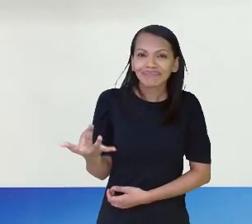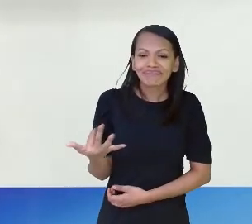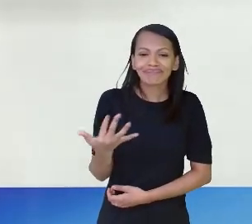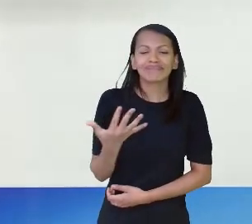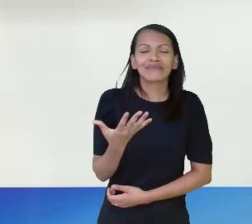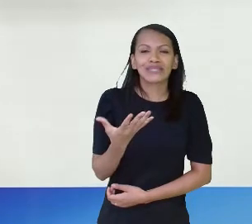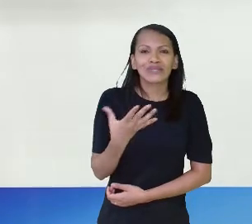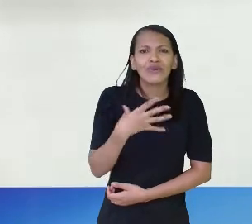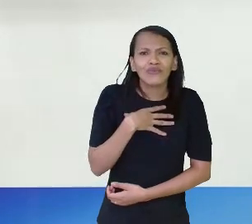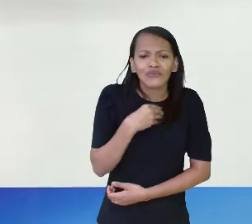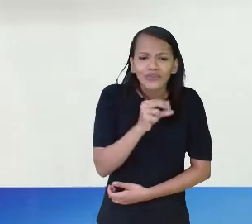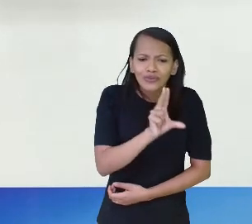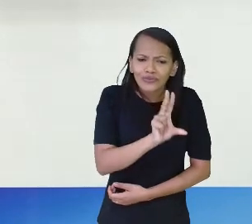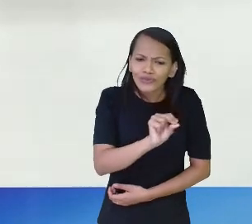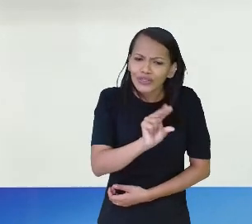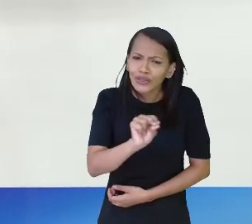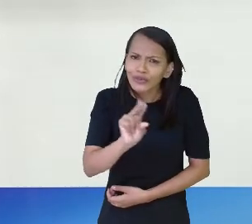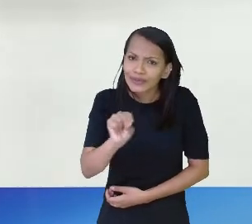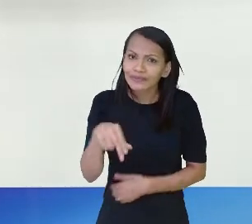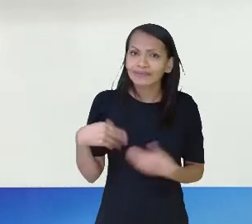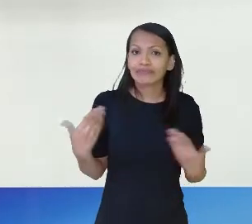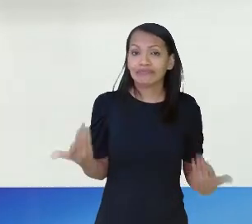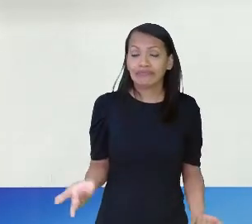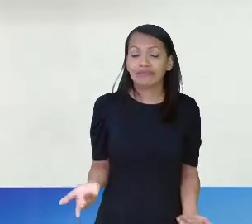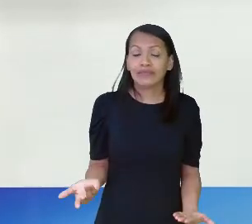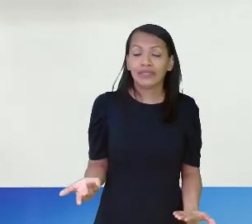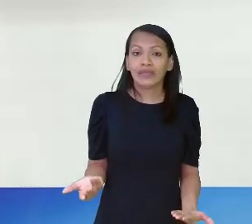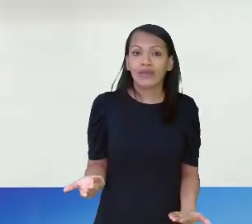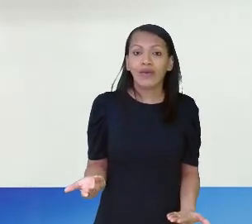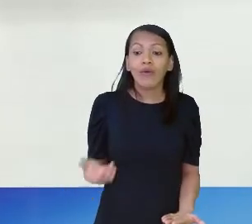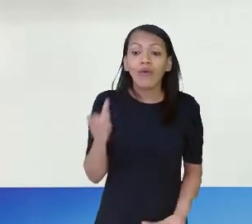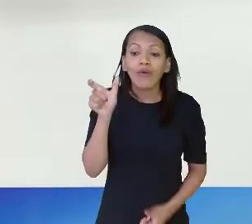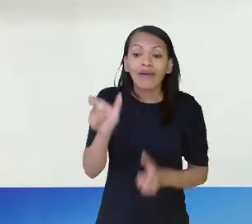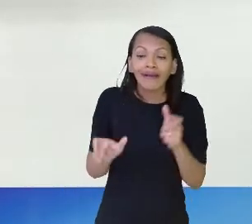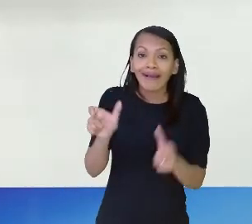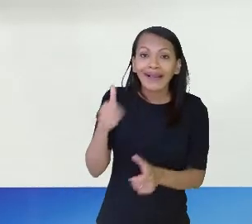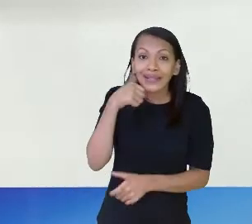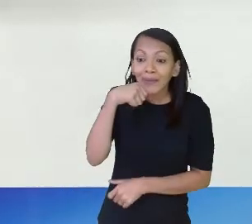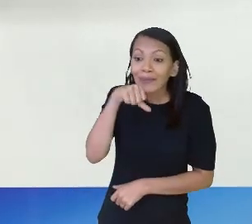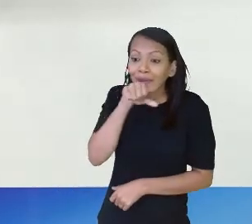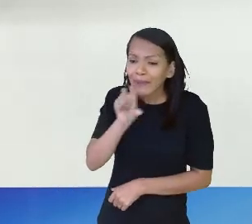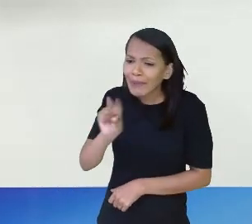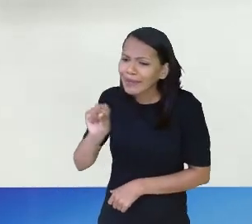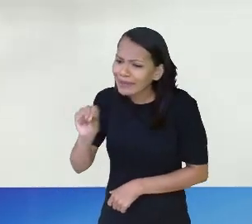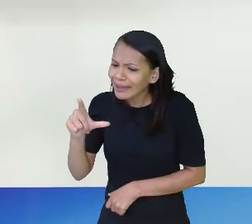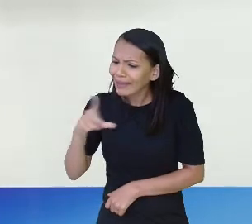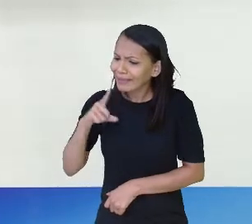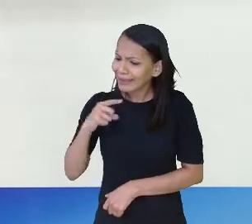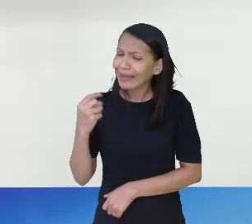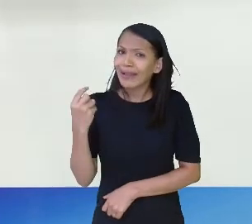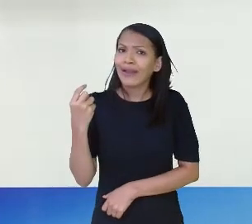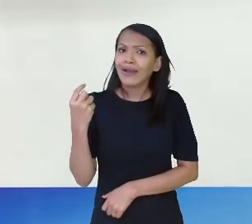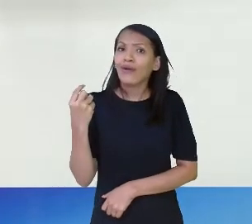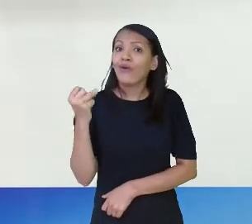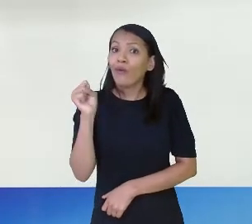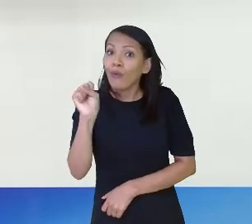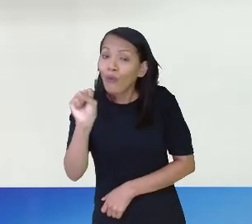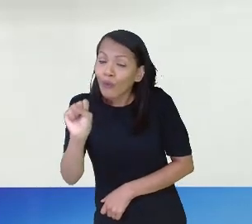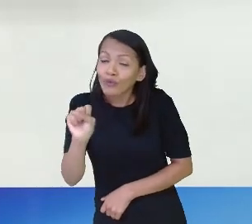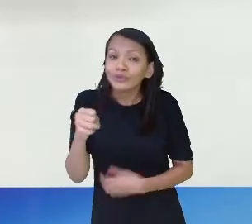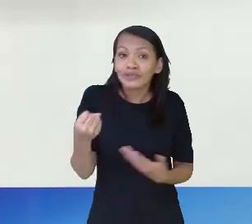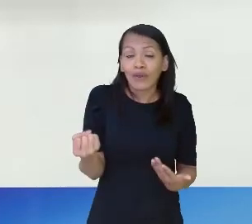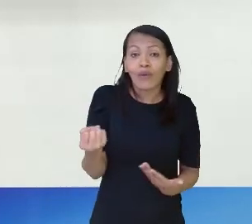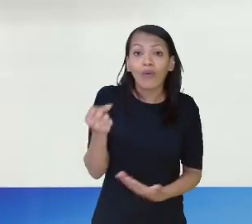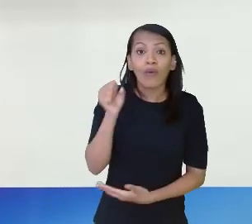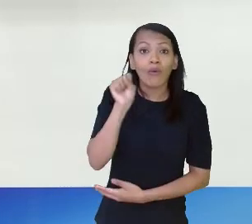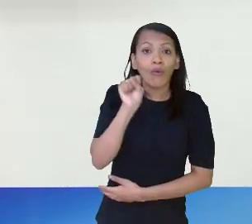cada patinha tinha 8, 3 vezes 8, 24. Professora, está muito simples.